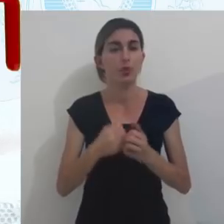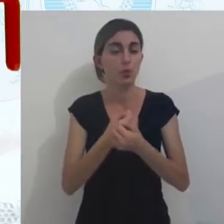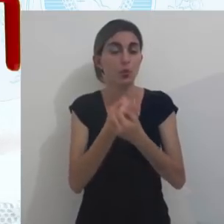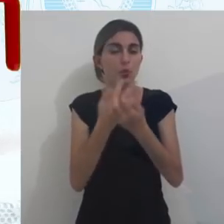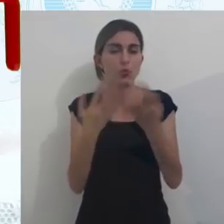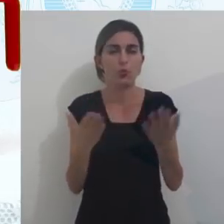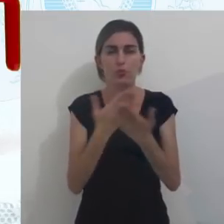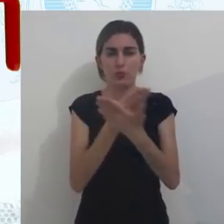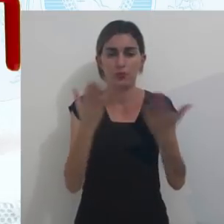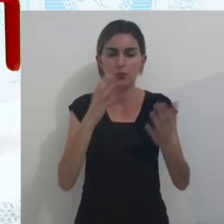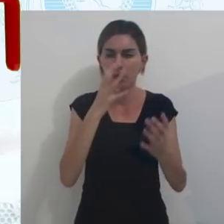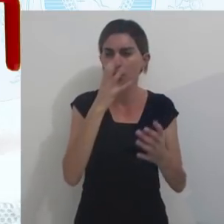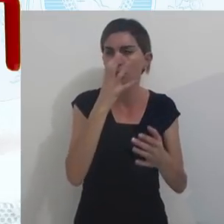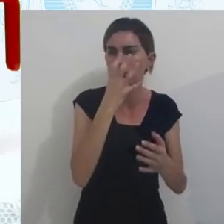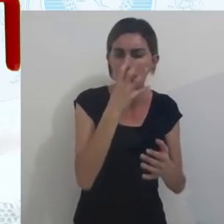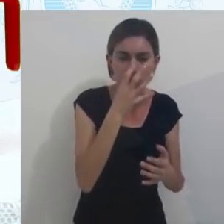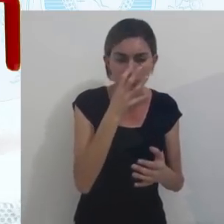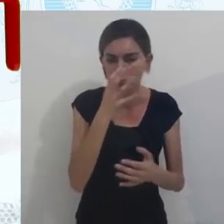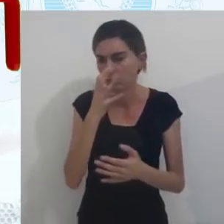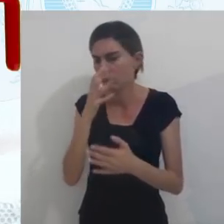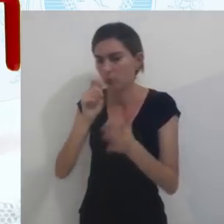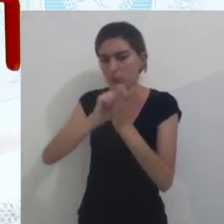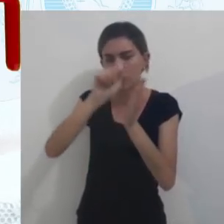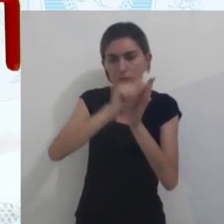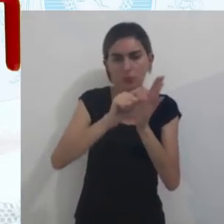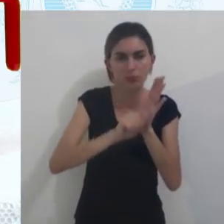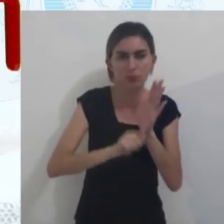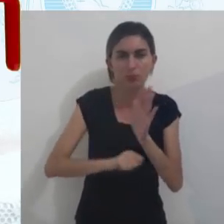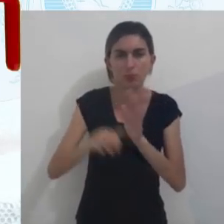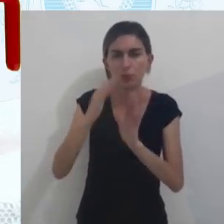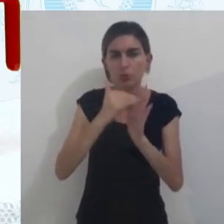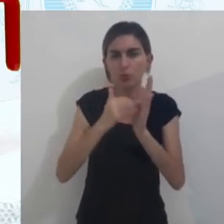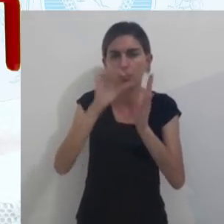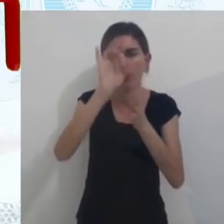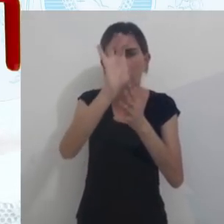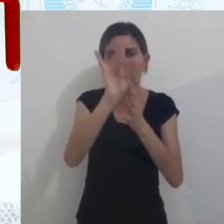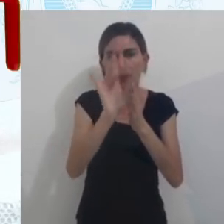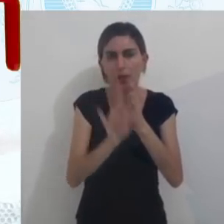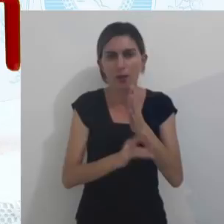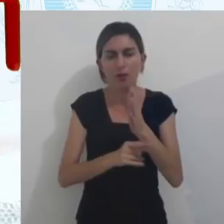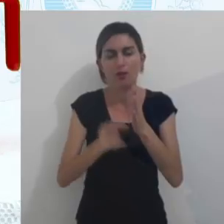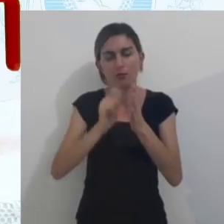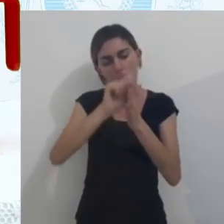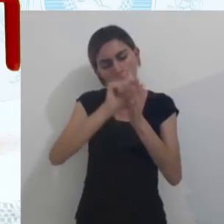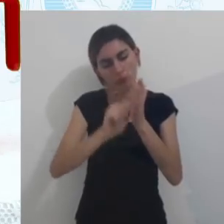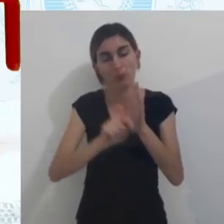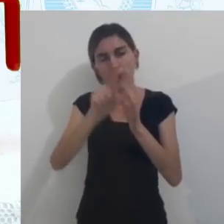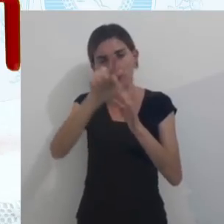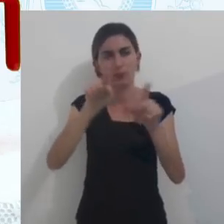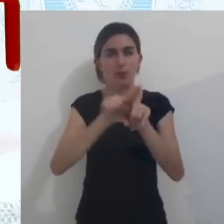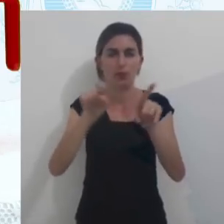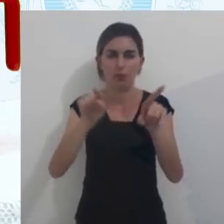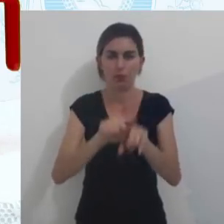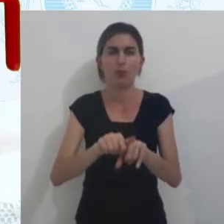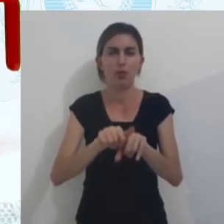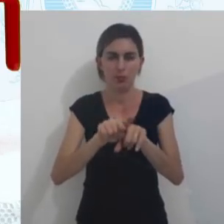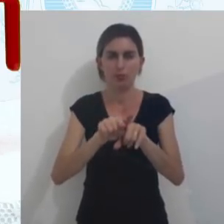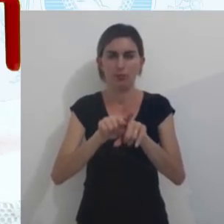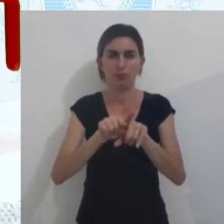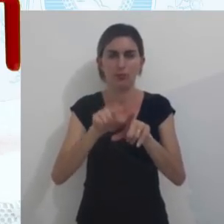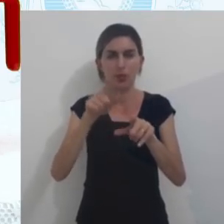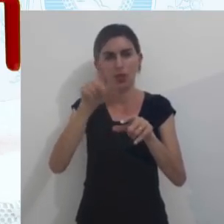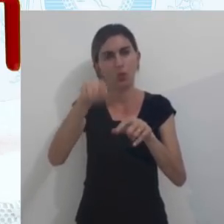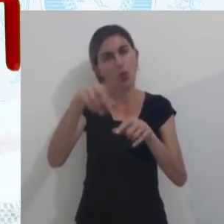Quando você observa e anota todos os detalhes, você também está sendo